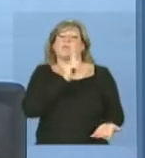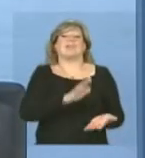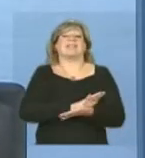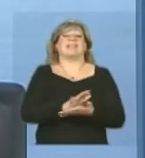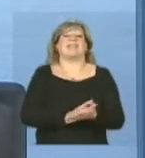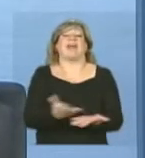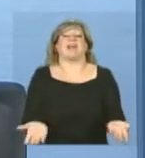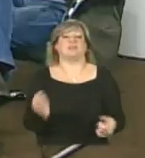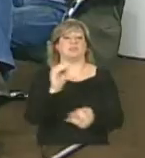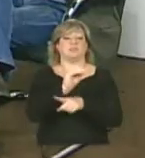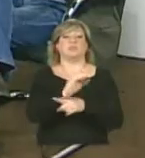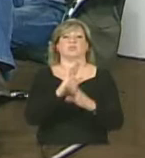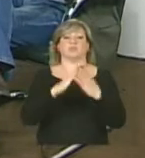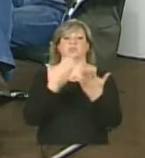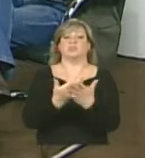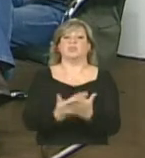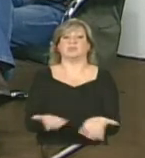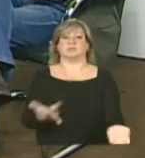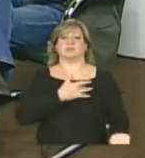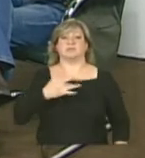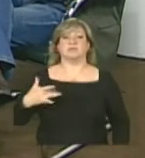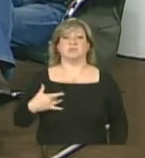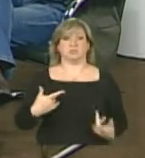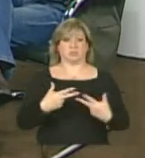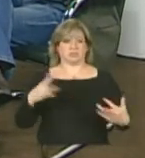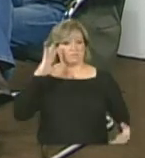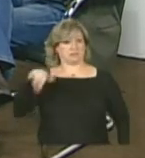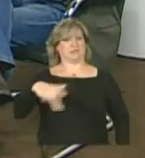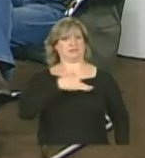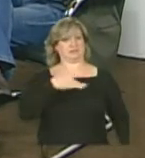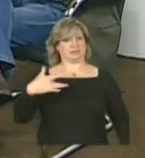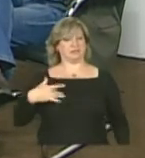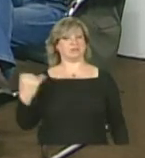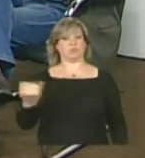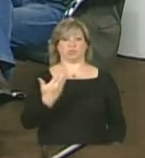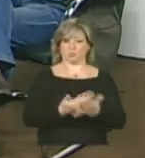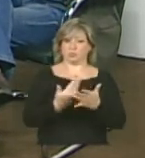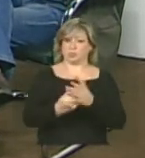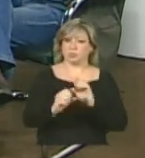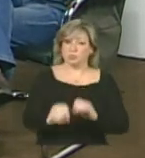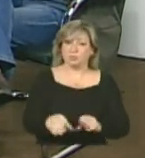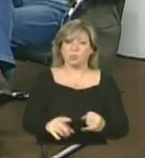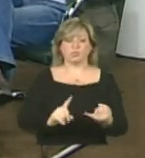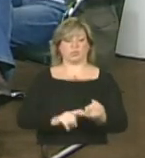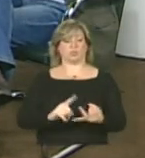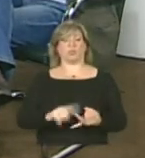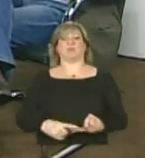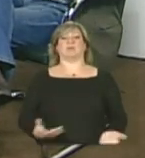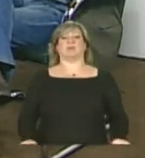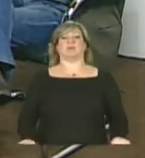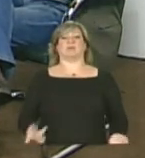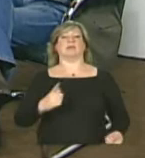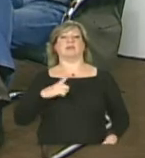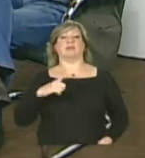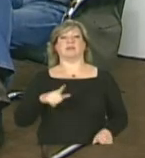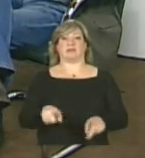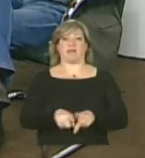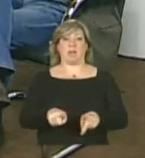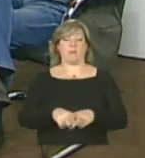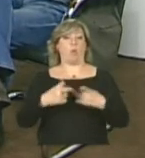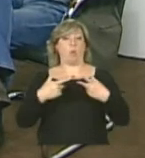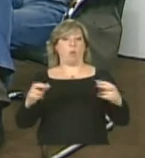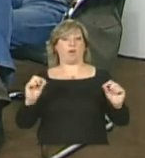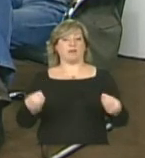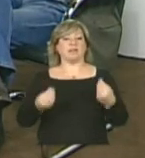público. E entre esses serviços públicos, saúde, né, e educação, enfim, serviços que levam também à